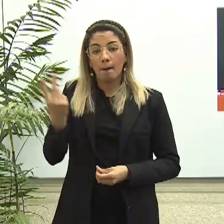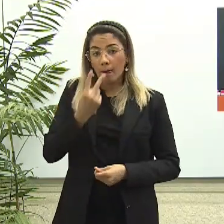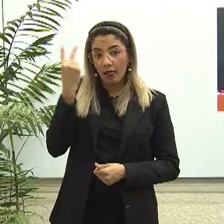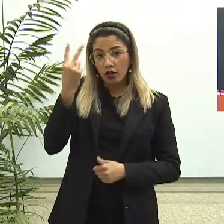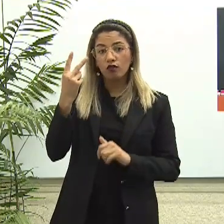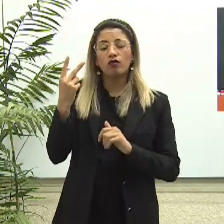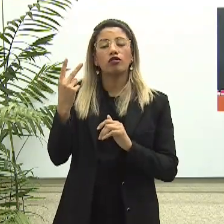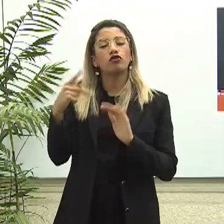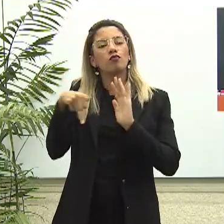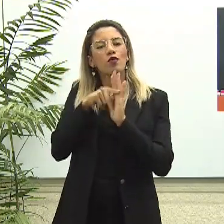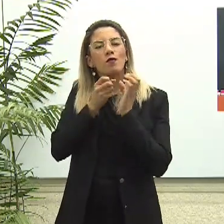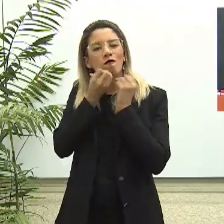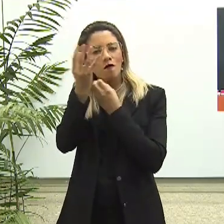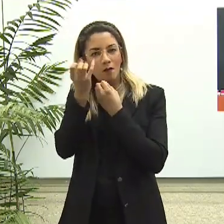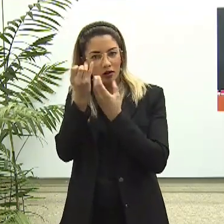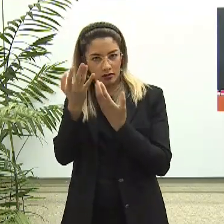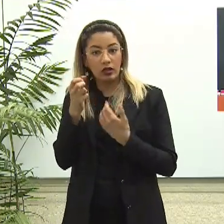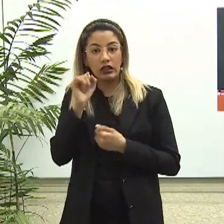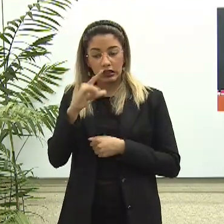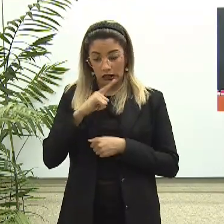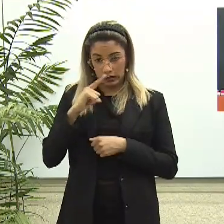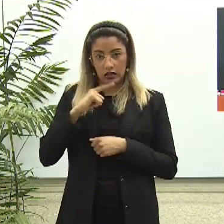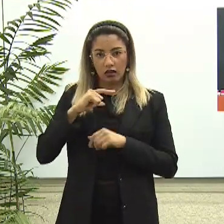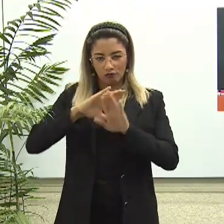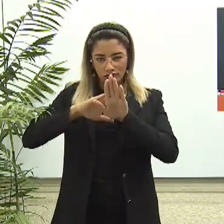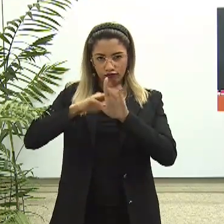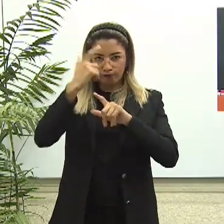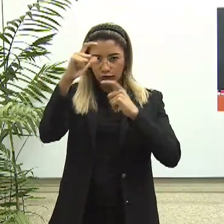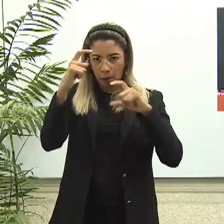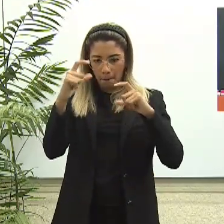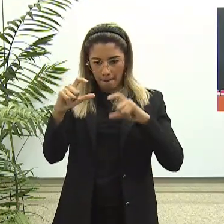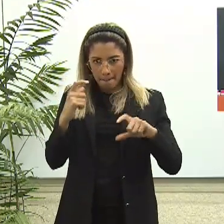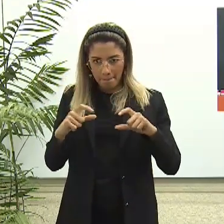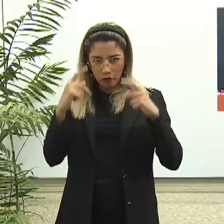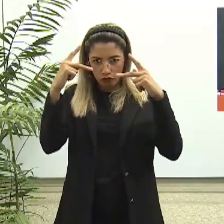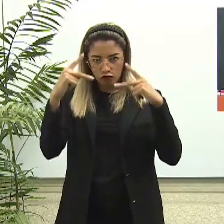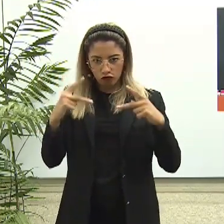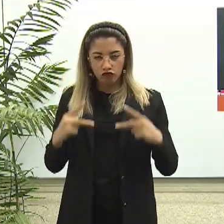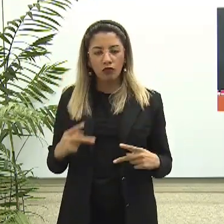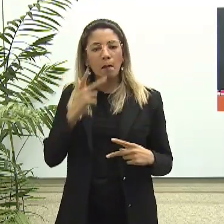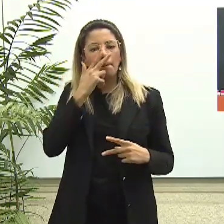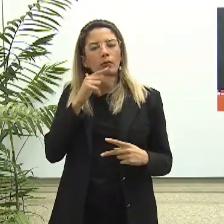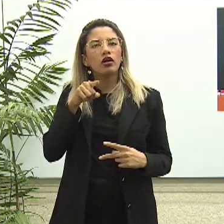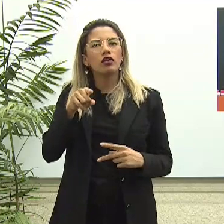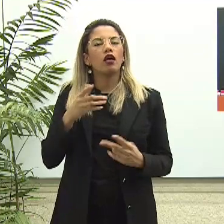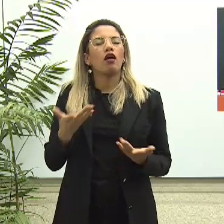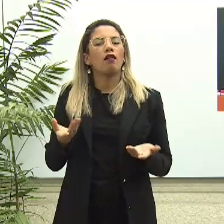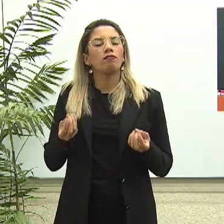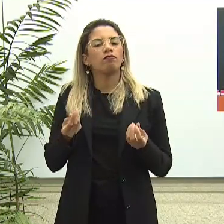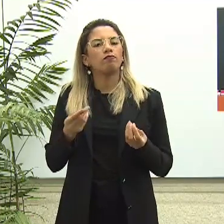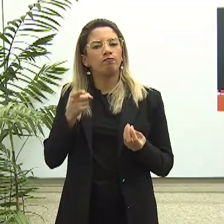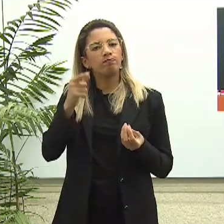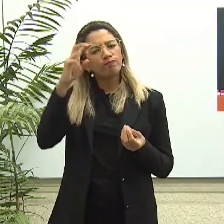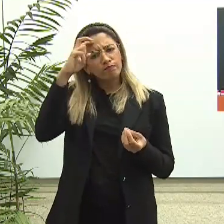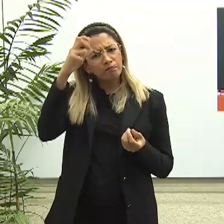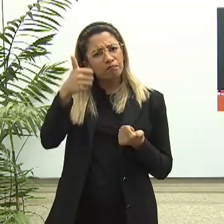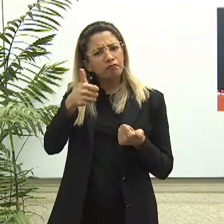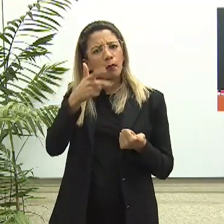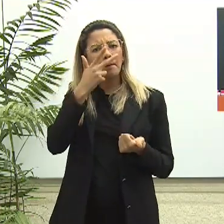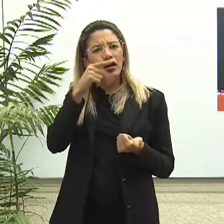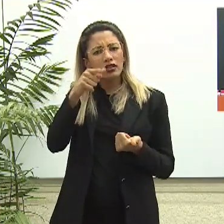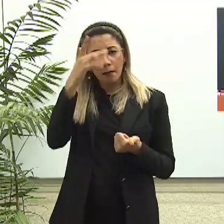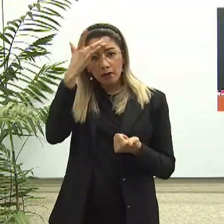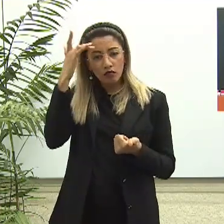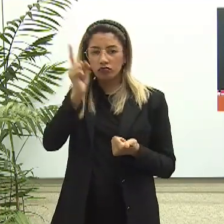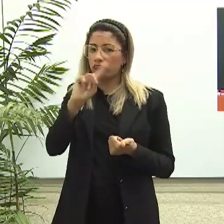algoritmos né quando você tem um algoritmo parece que ele fala sozinho parece que aquilo é inteligente parece que é um ser humano mas aquilo é